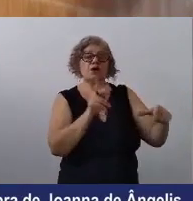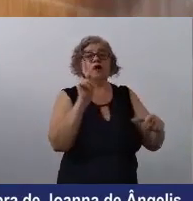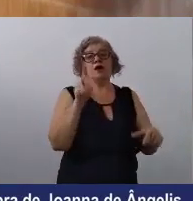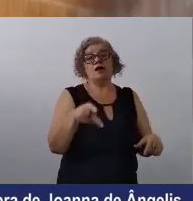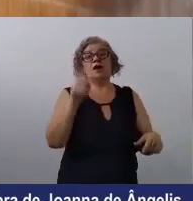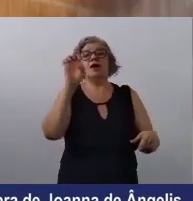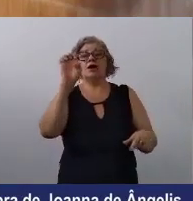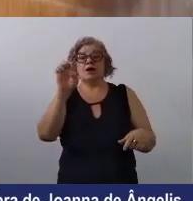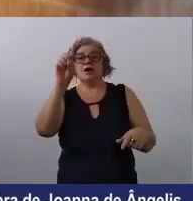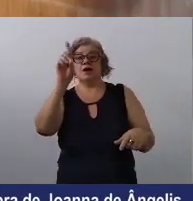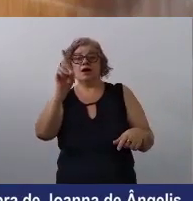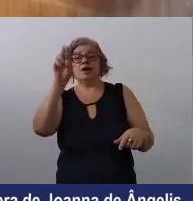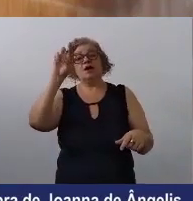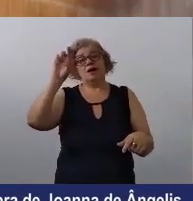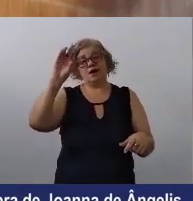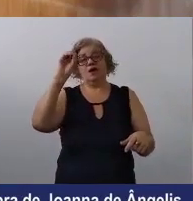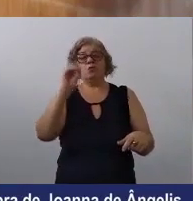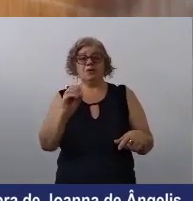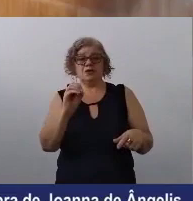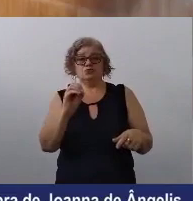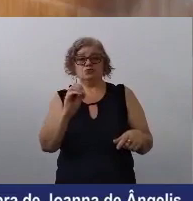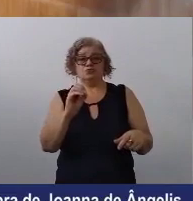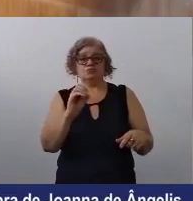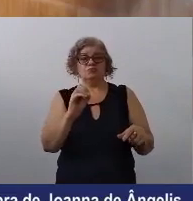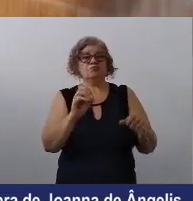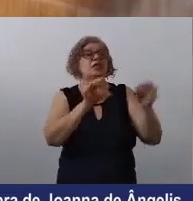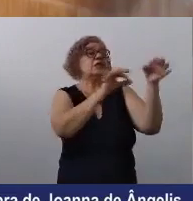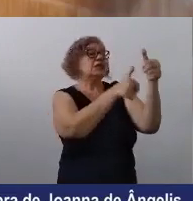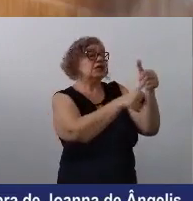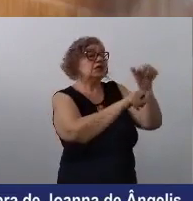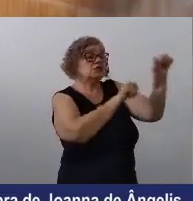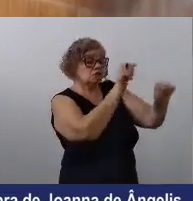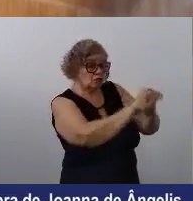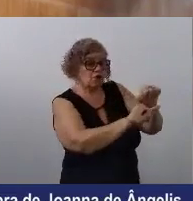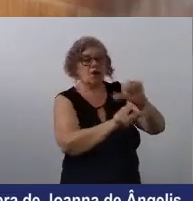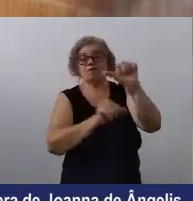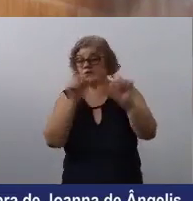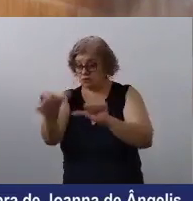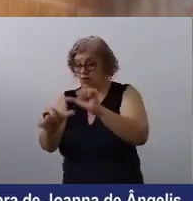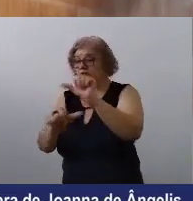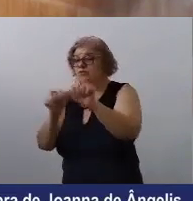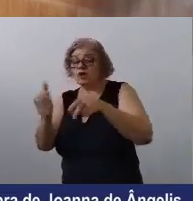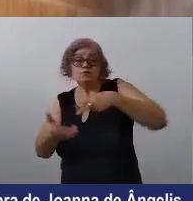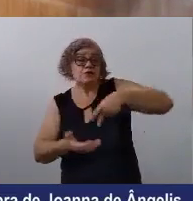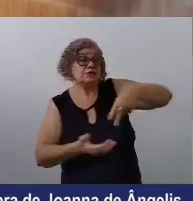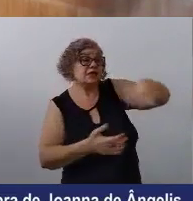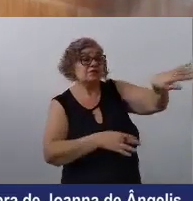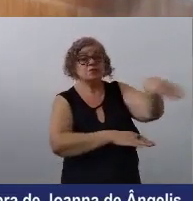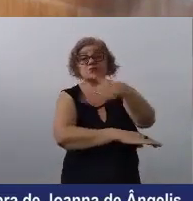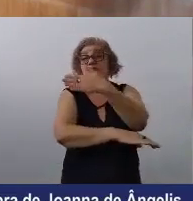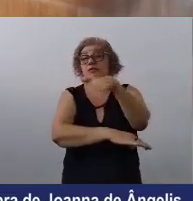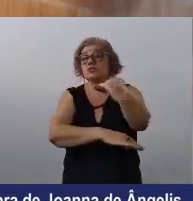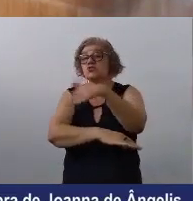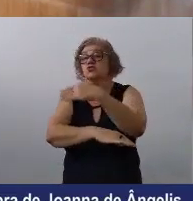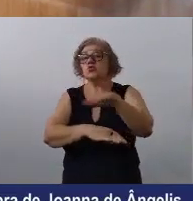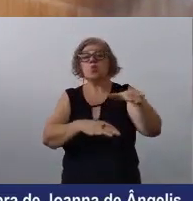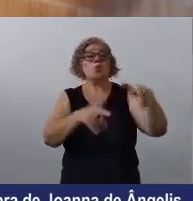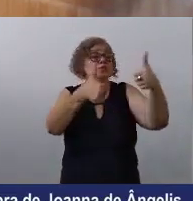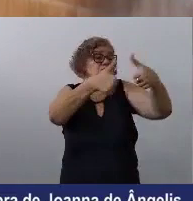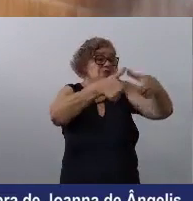dizia, ele era o Messias de Israel, portanto, ele ficava peregrinando por vários